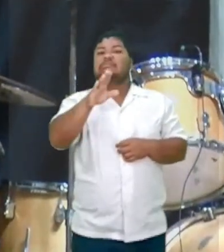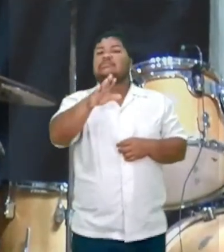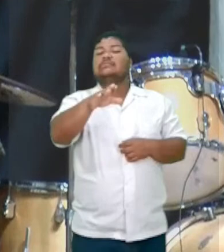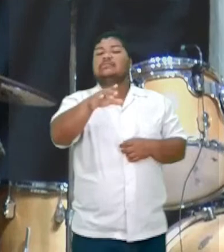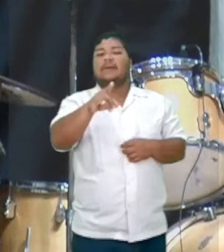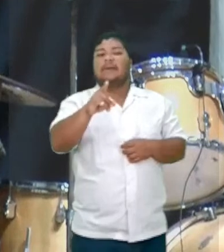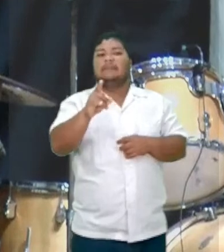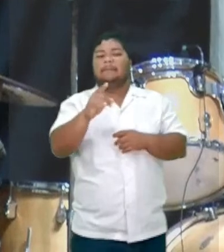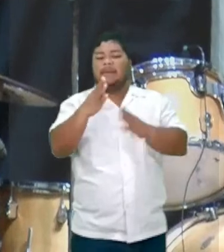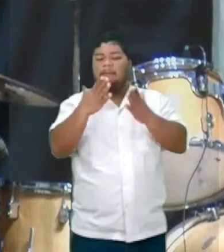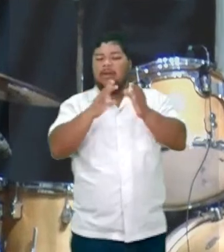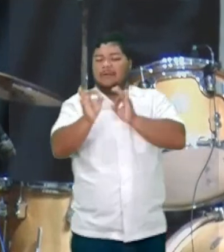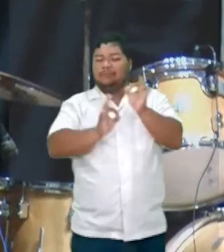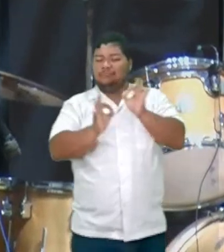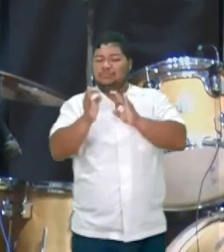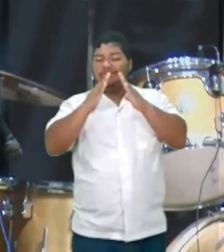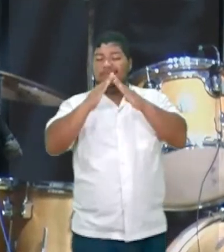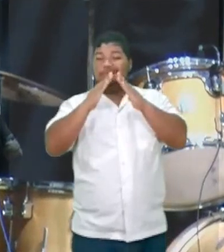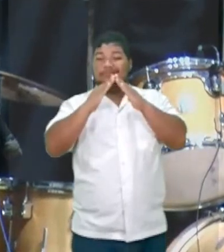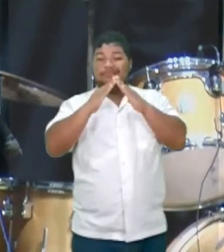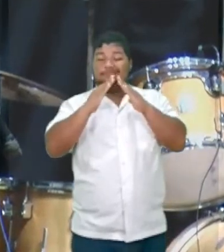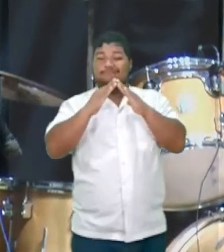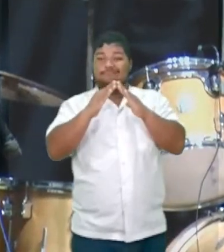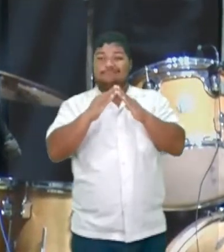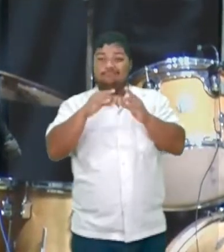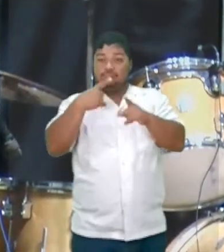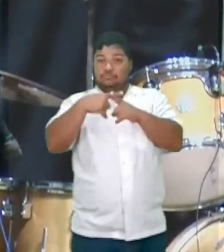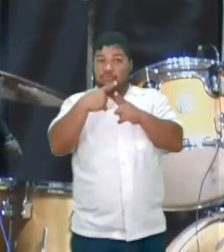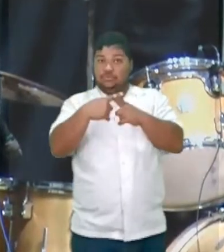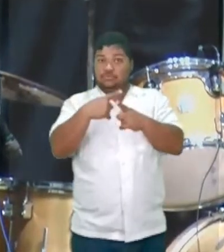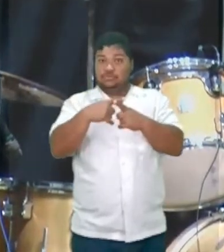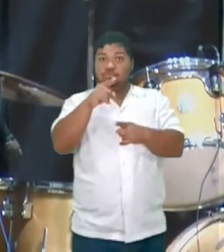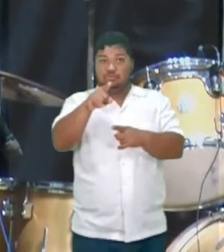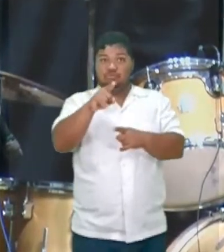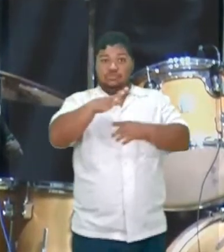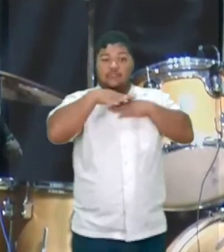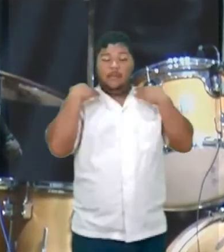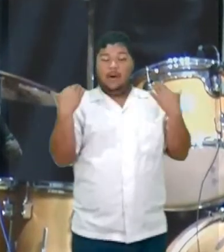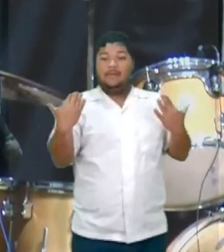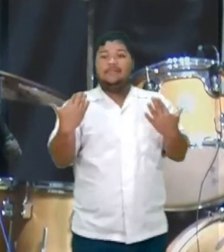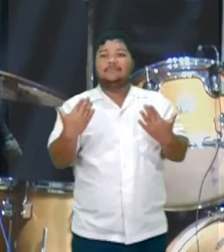tua casa, porque tu vais morrer.